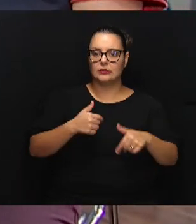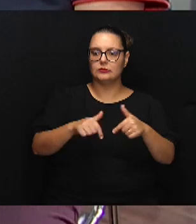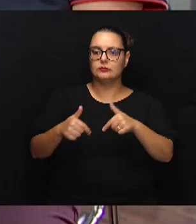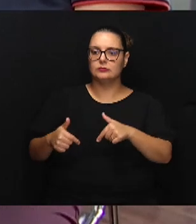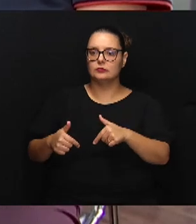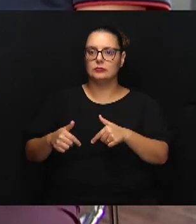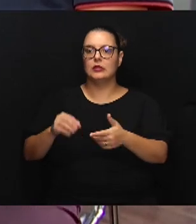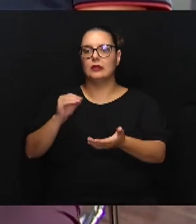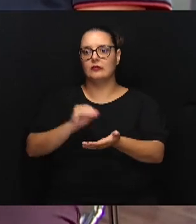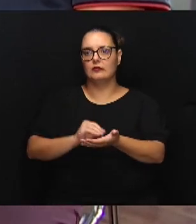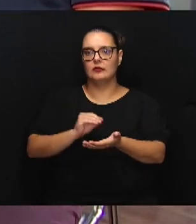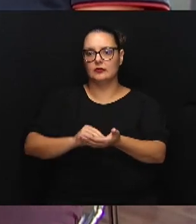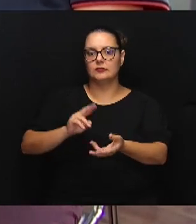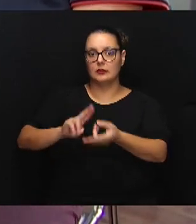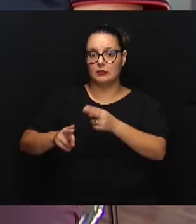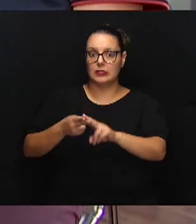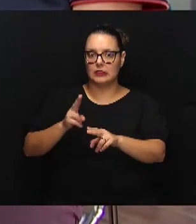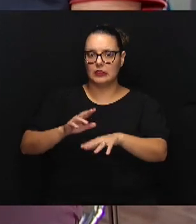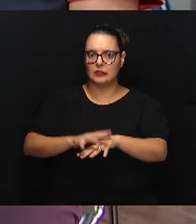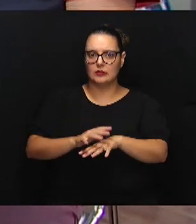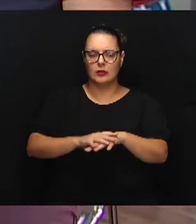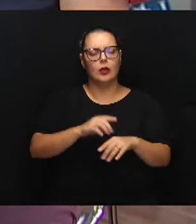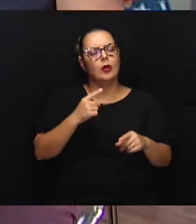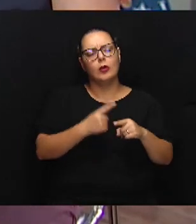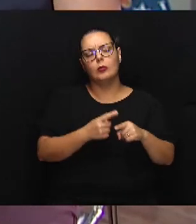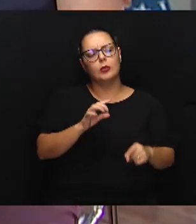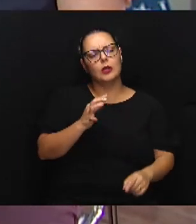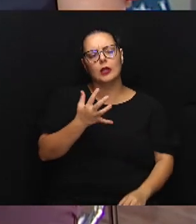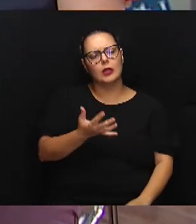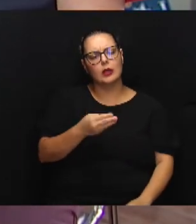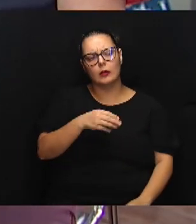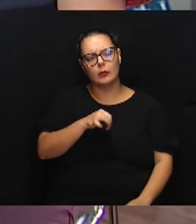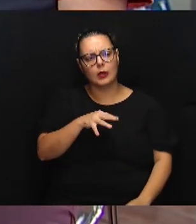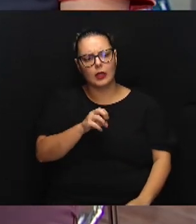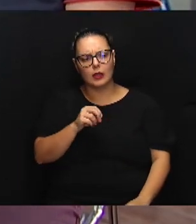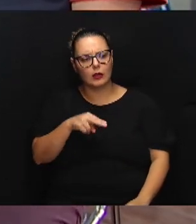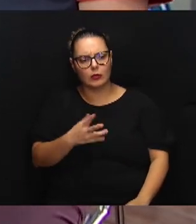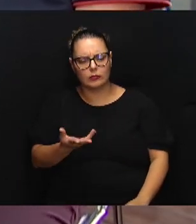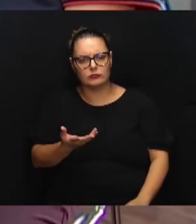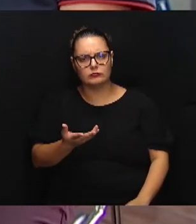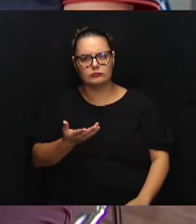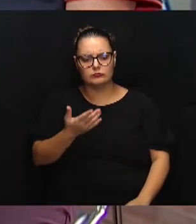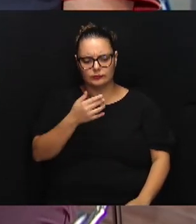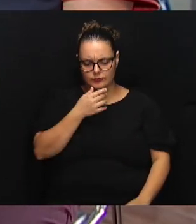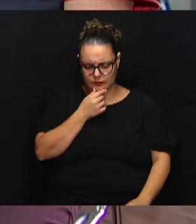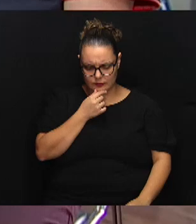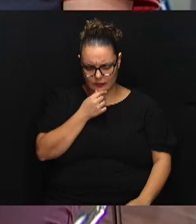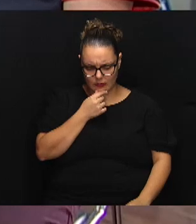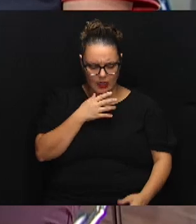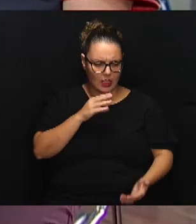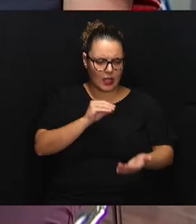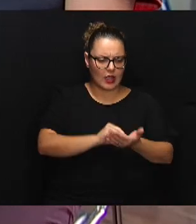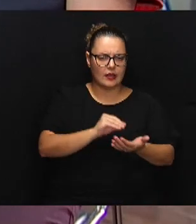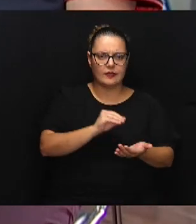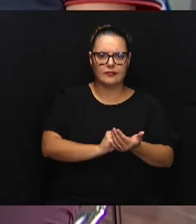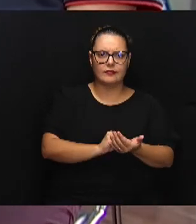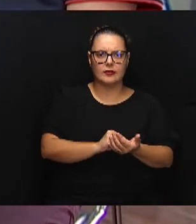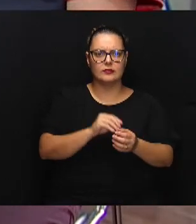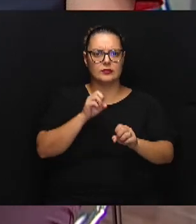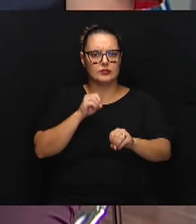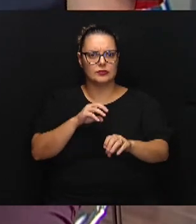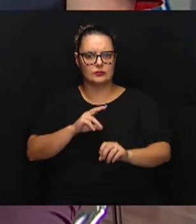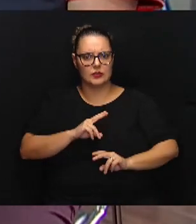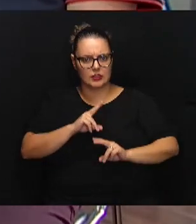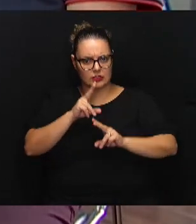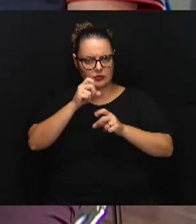inabilidade matemática também. Por que acontece isso, Maico? É falta... de repente de um ensino mais